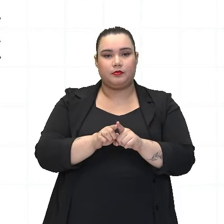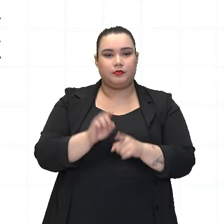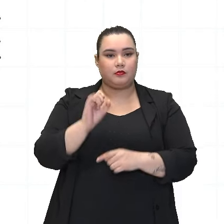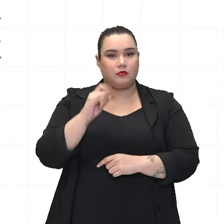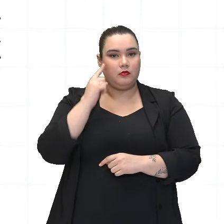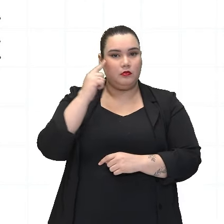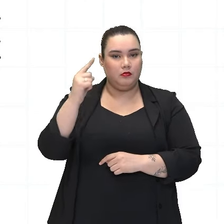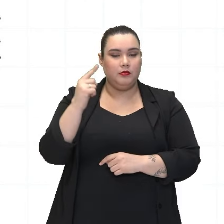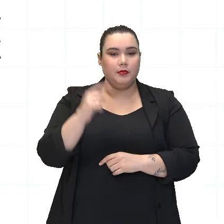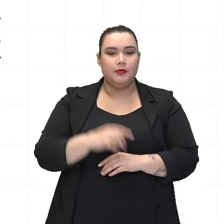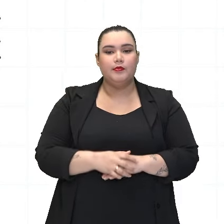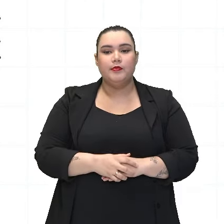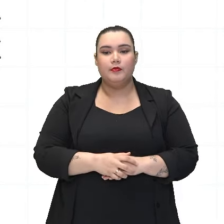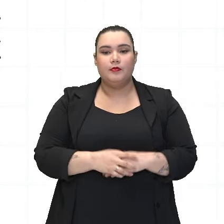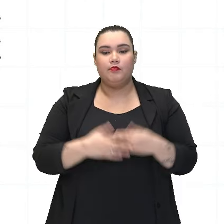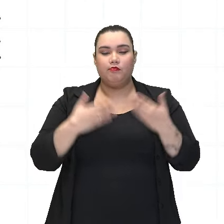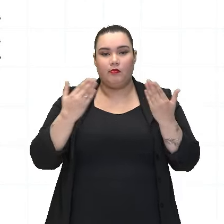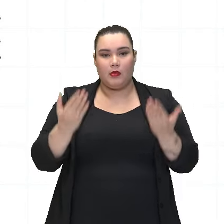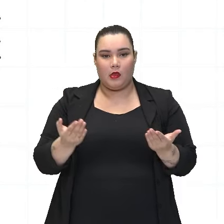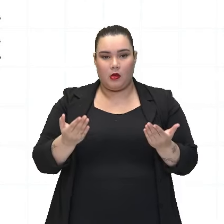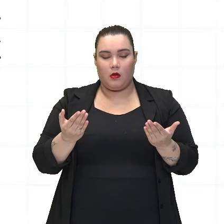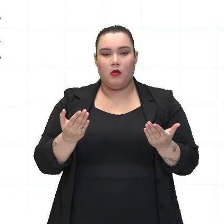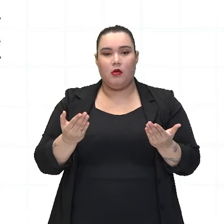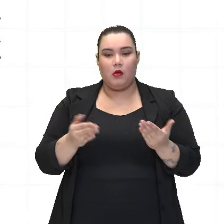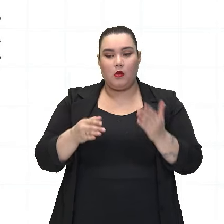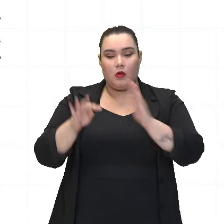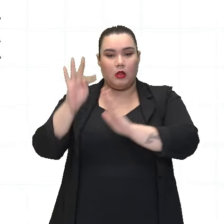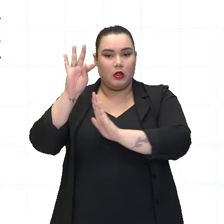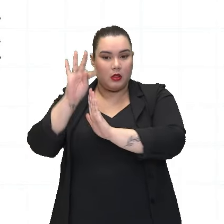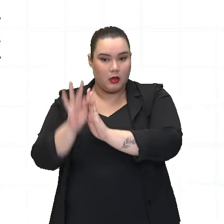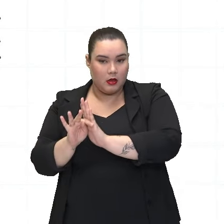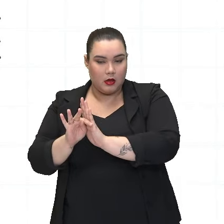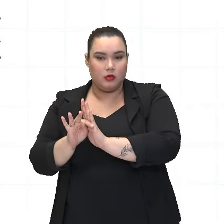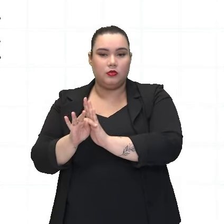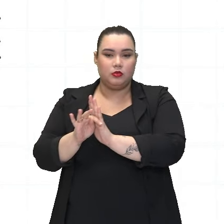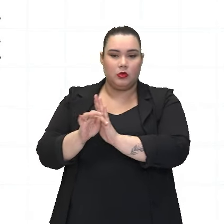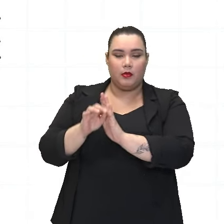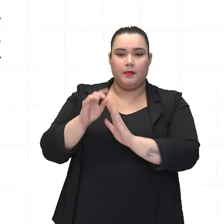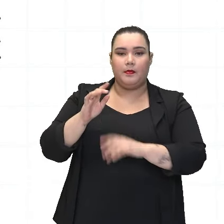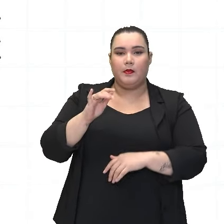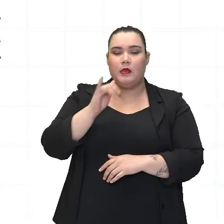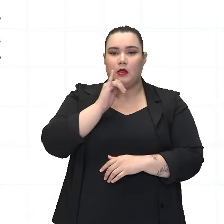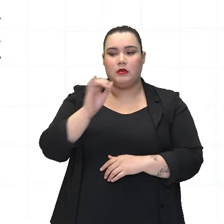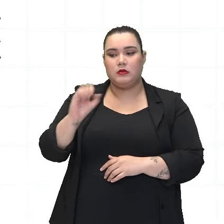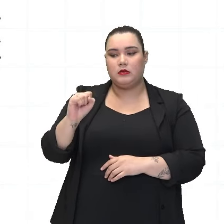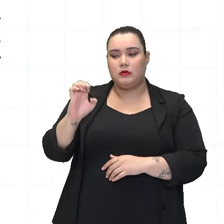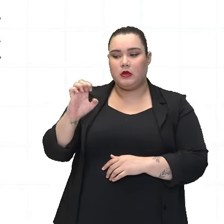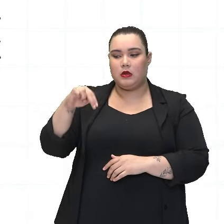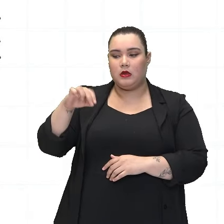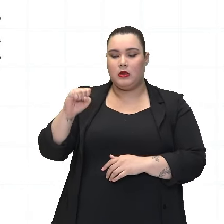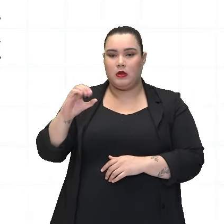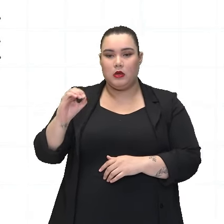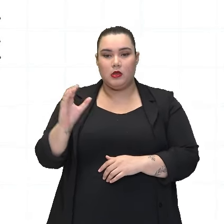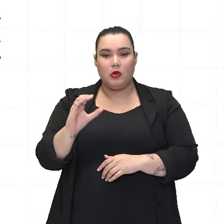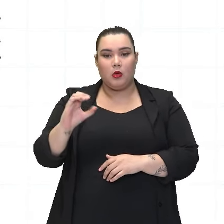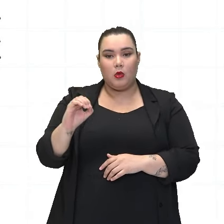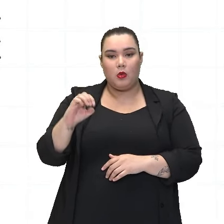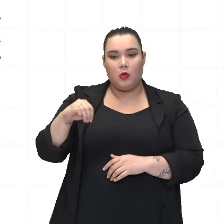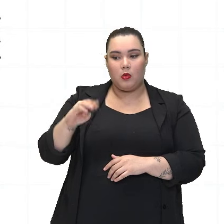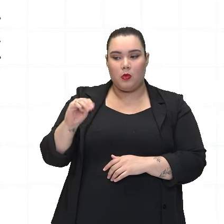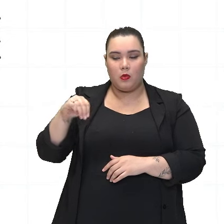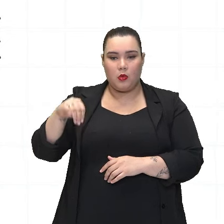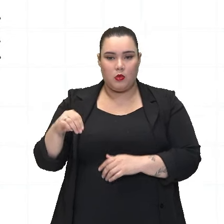dessa forma. Então, enquanto um texto, ou seja, o conhecimento, o senso comum, se baseia exatamente em